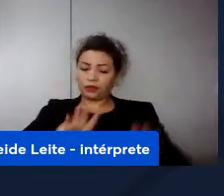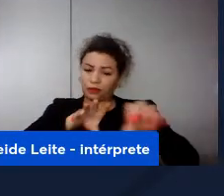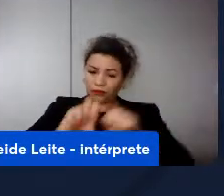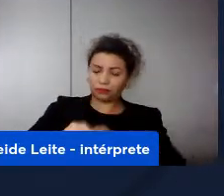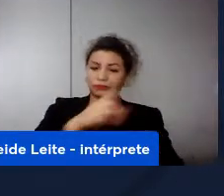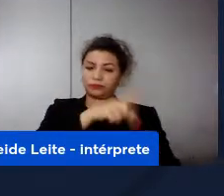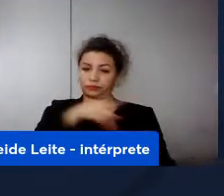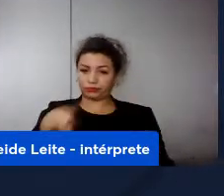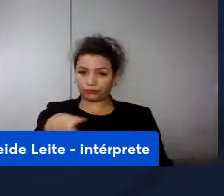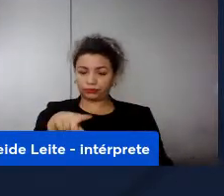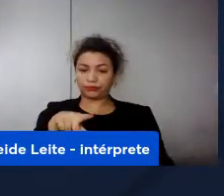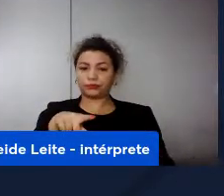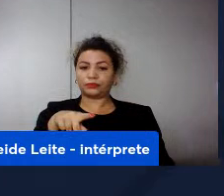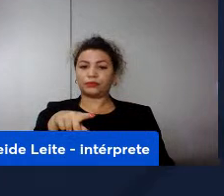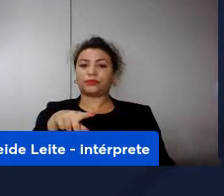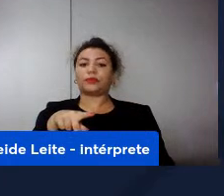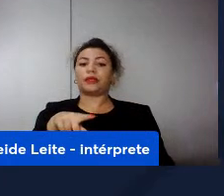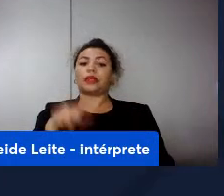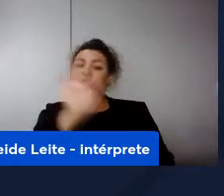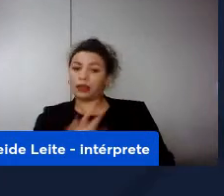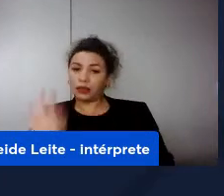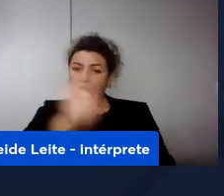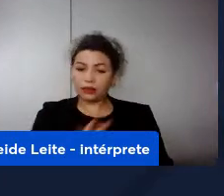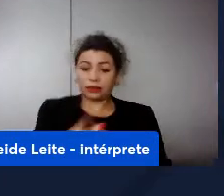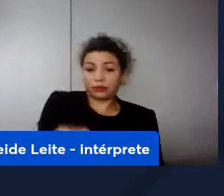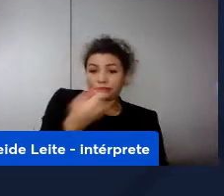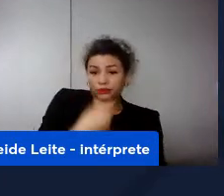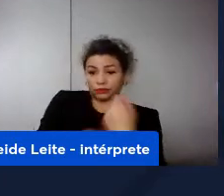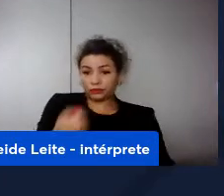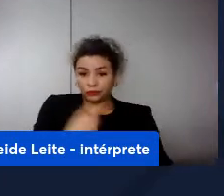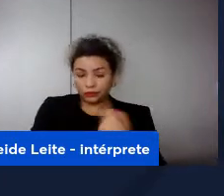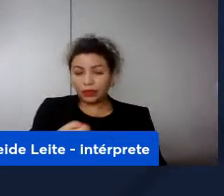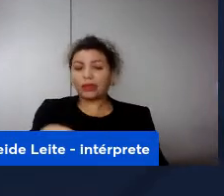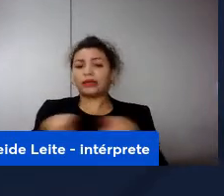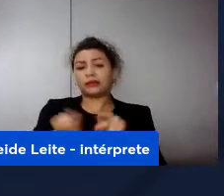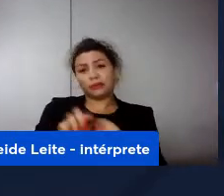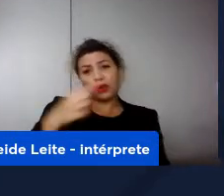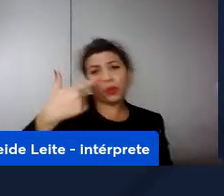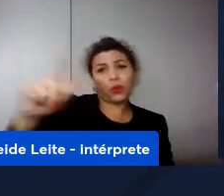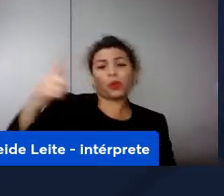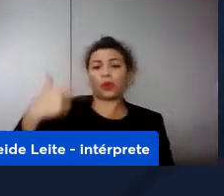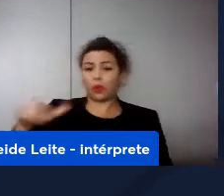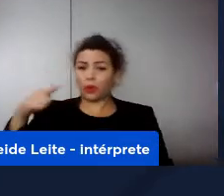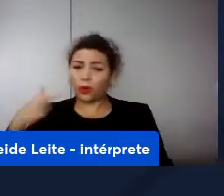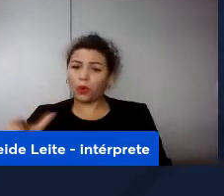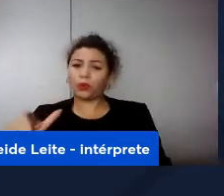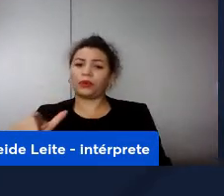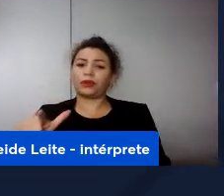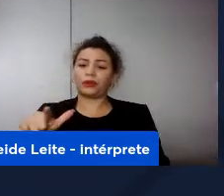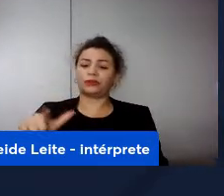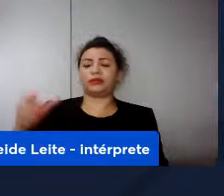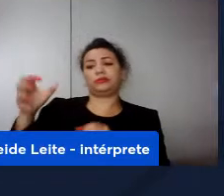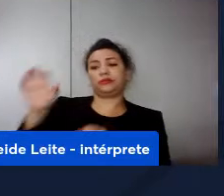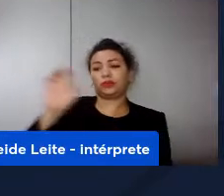de professores, a faculdade de administração e outras unidades